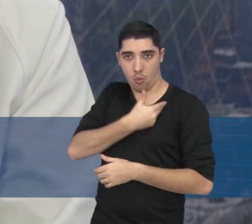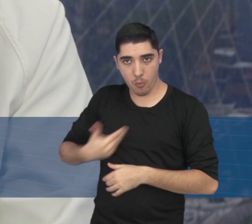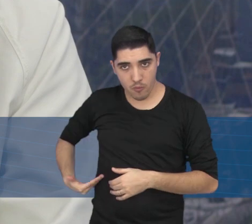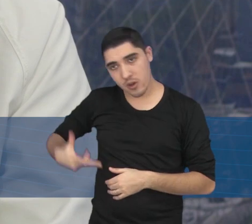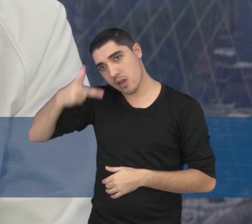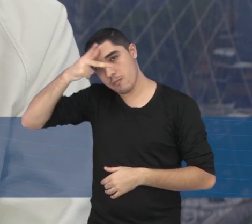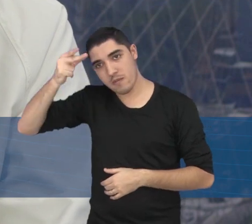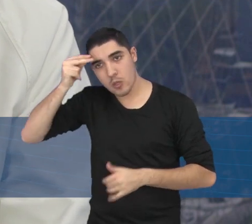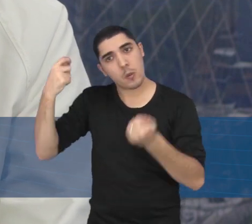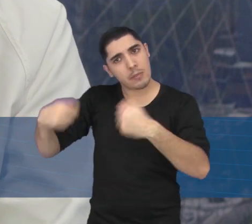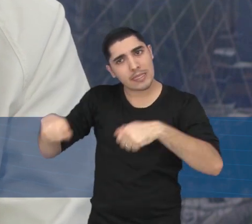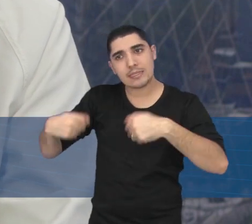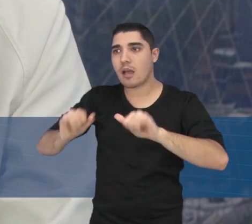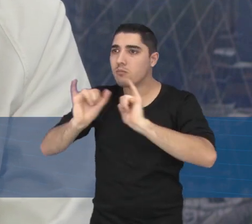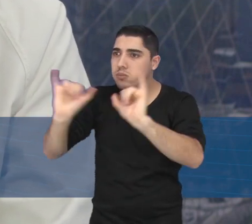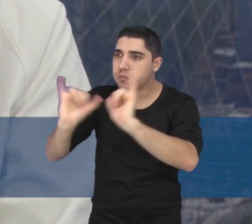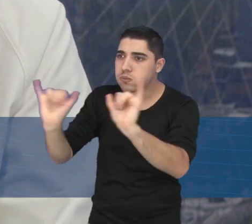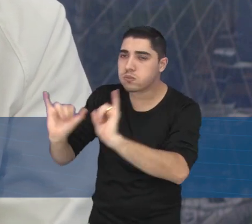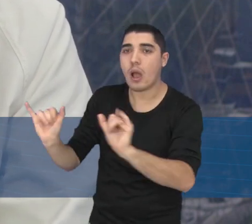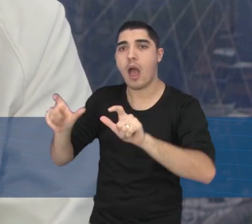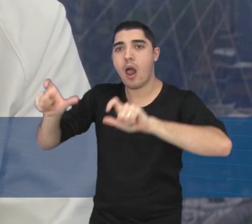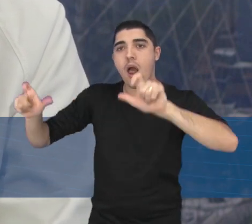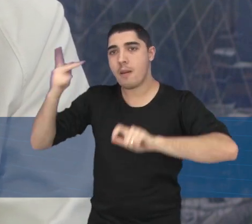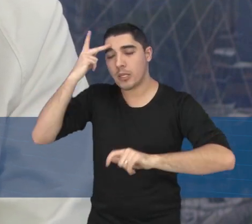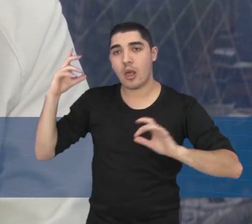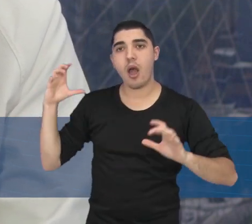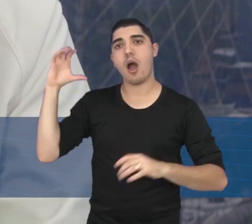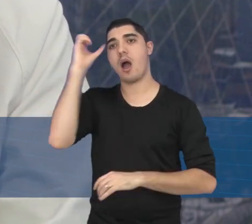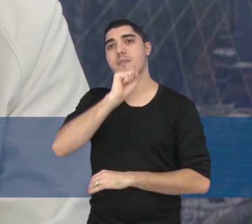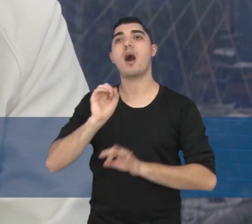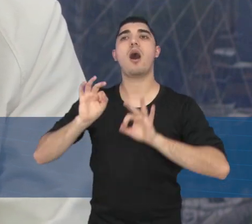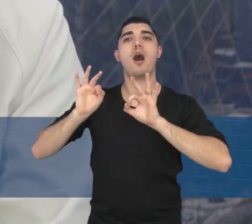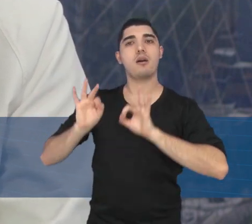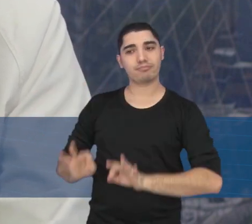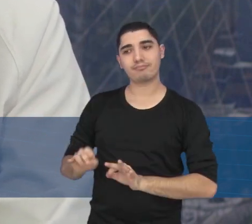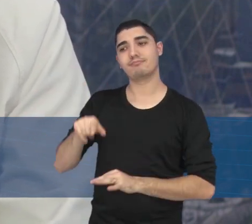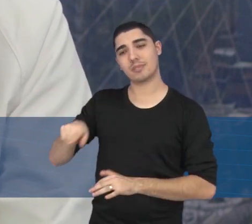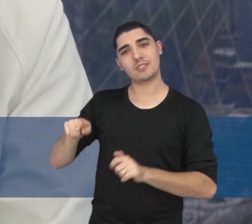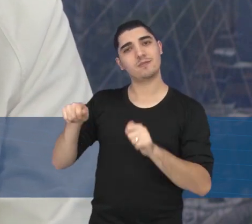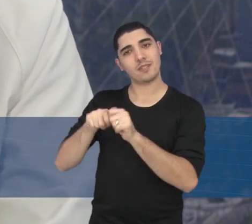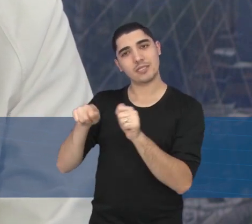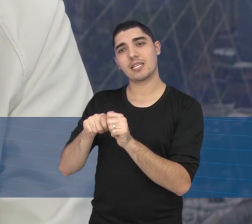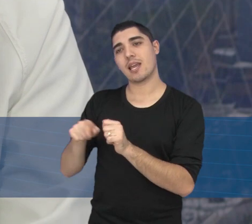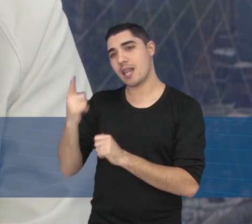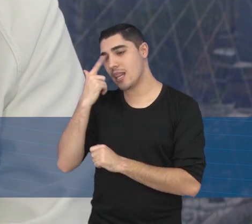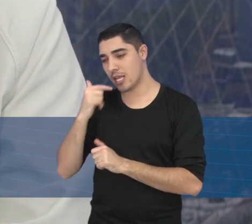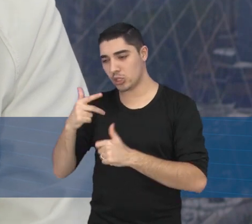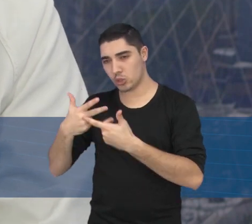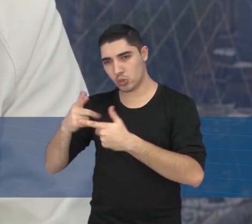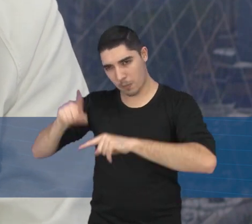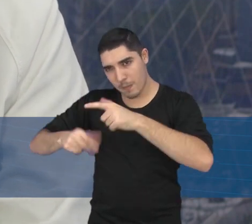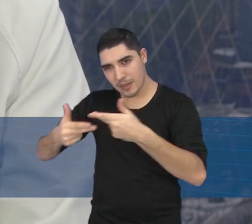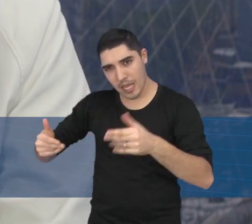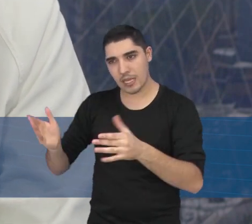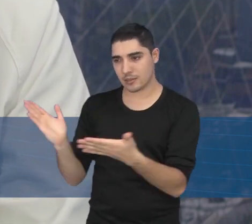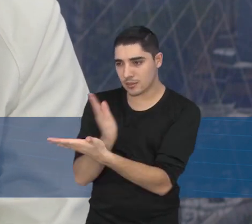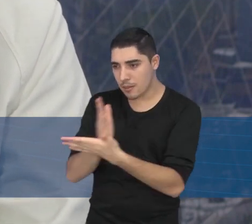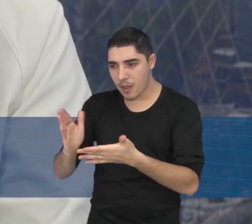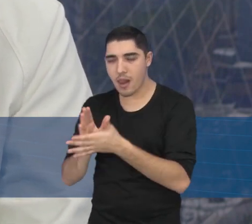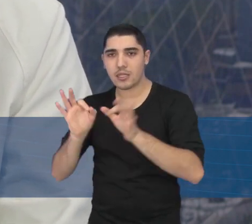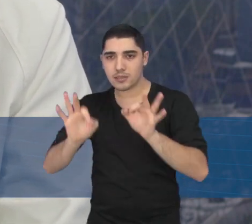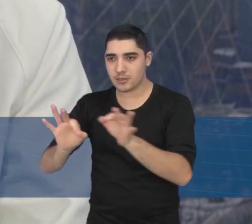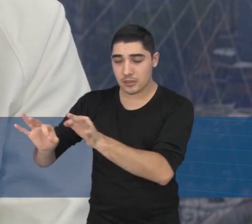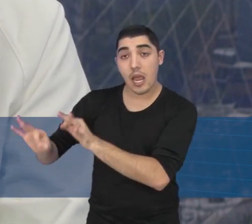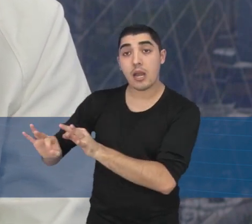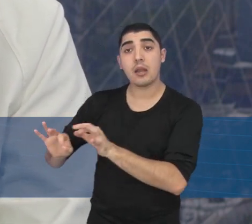fazer com que essas empresas efetivamente consigam trabalhar nessa logística, que não seja ao mesmo tempo tudo, mas que